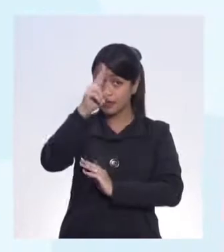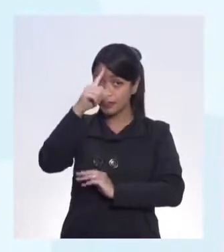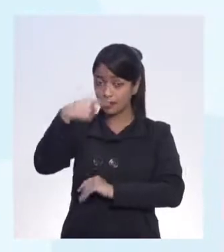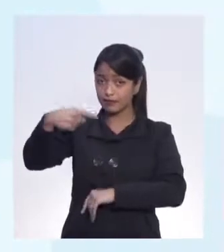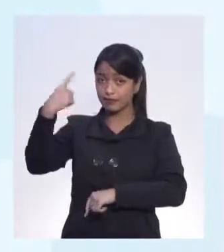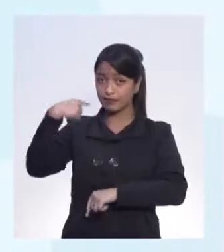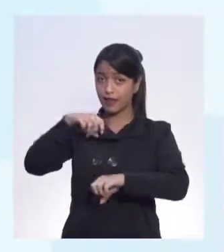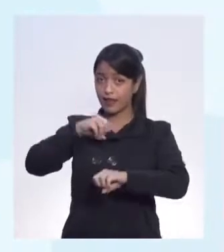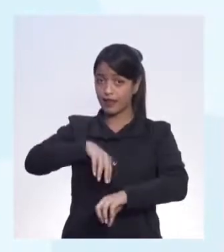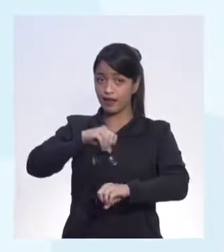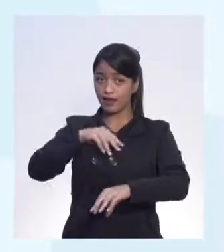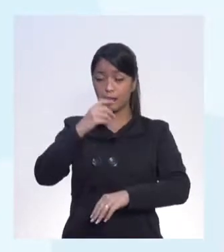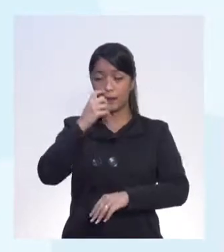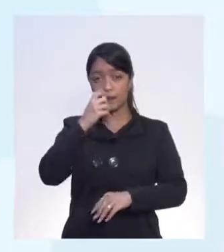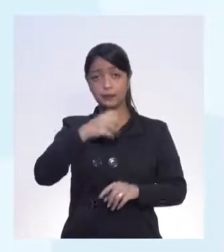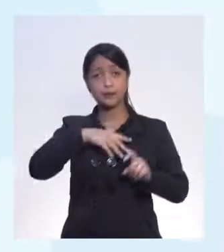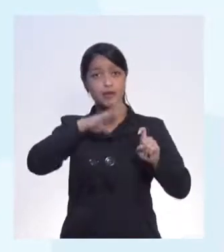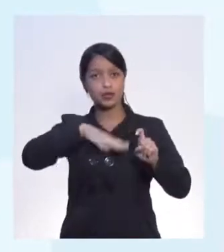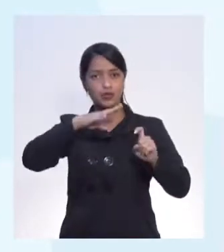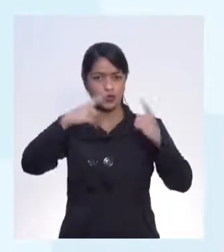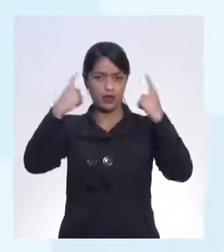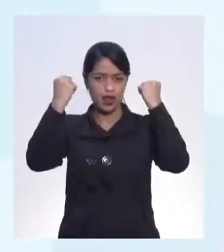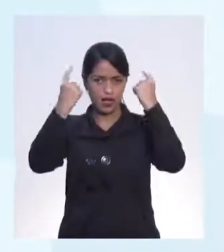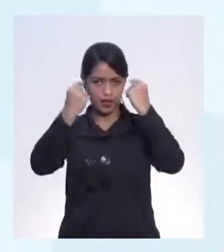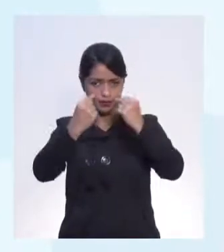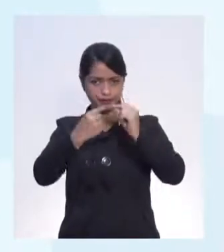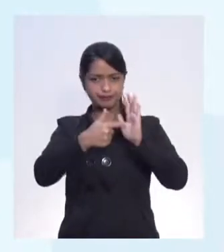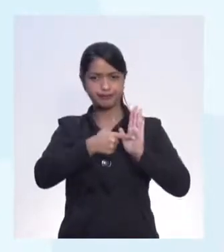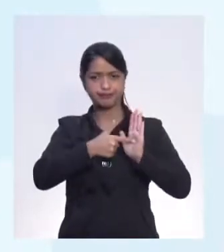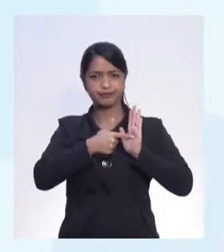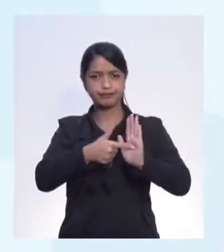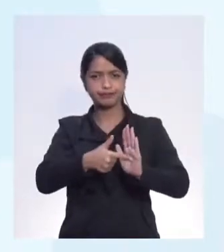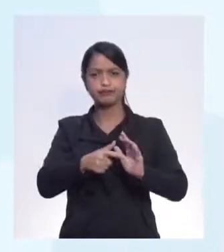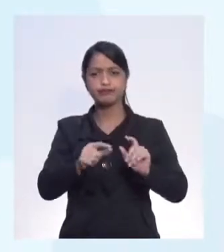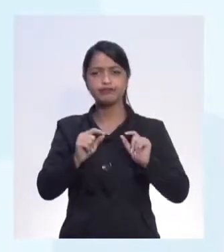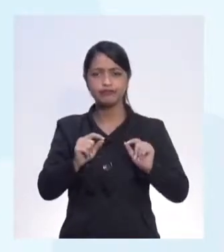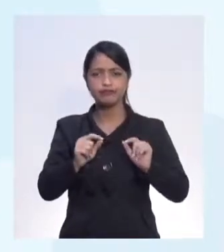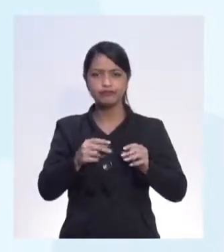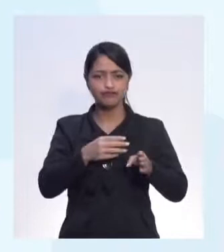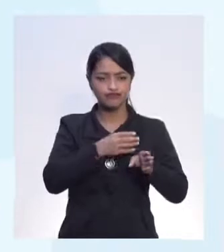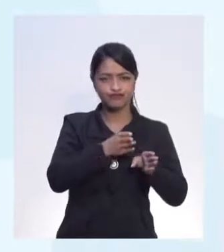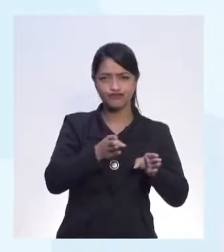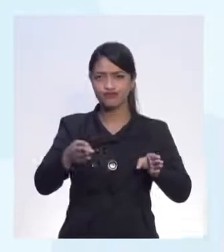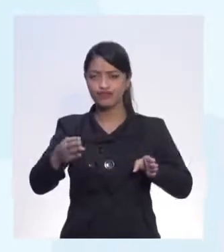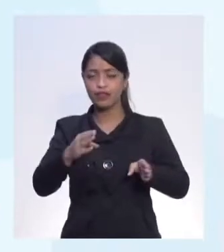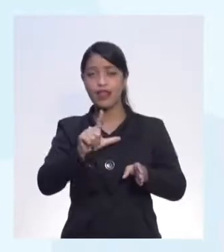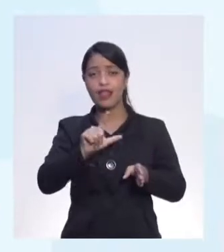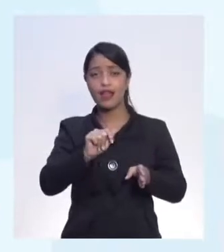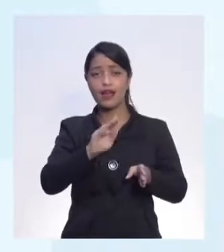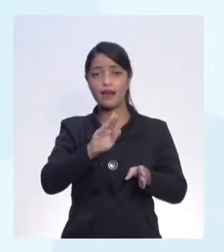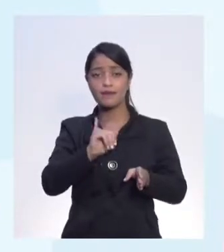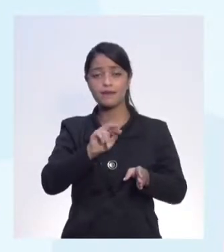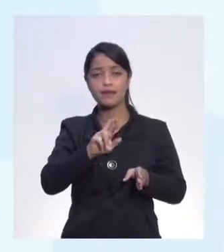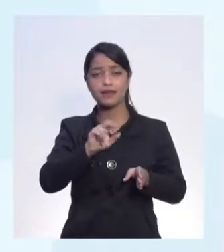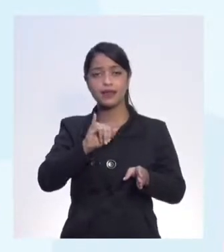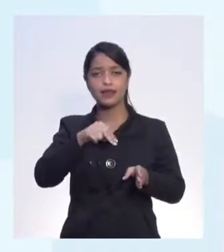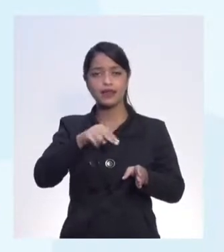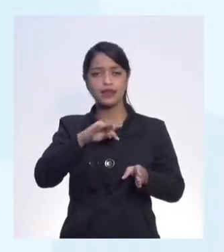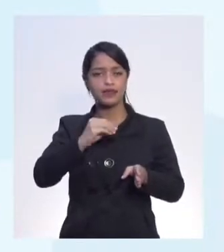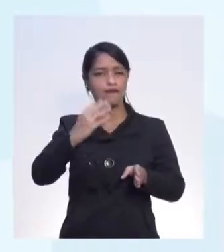anterior. A mitologia grega apresenta um dos labirintos mais famosos da